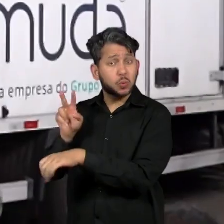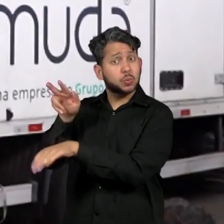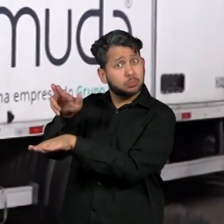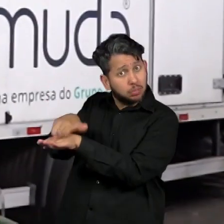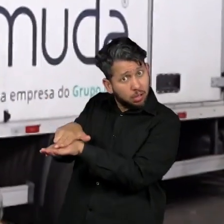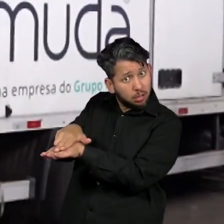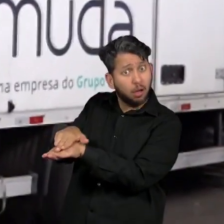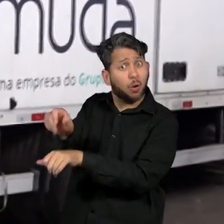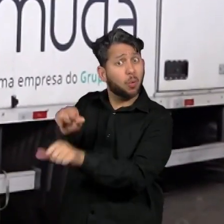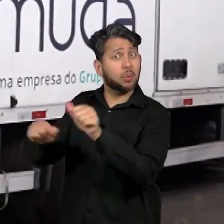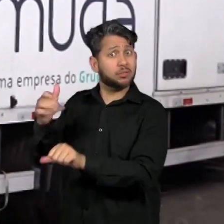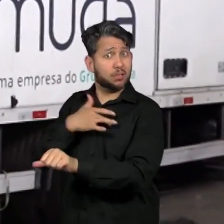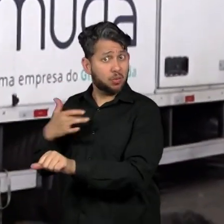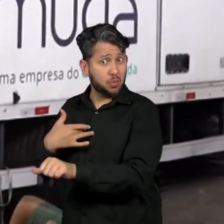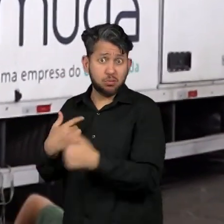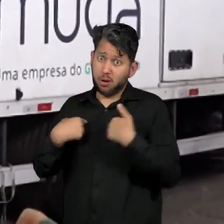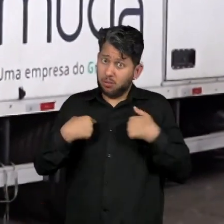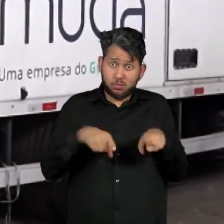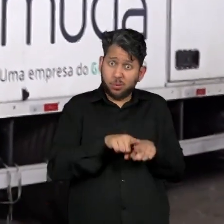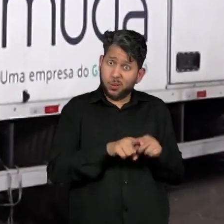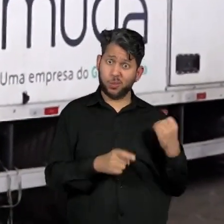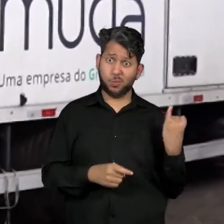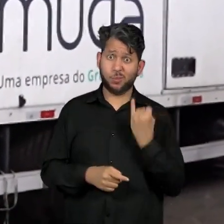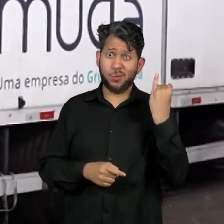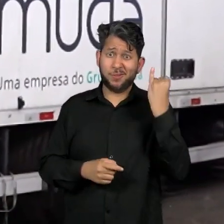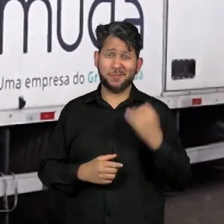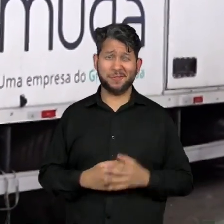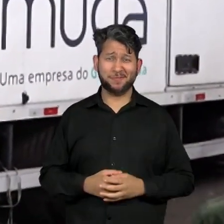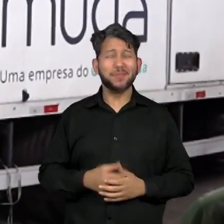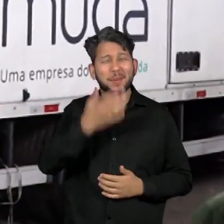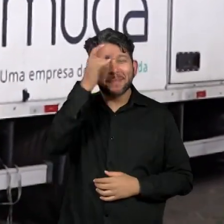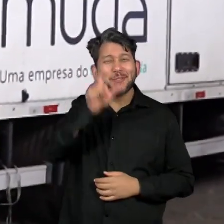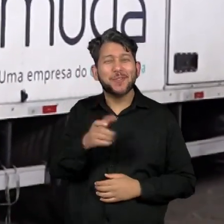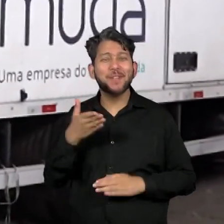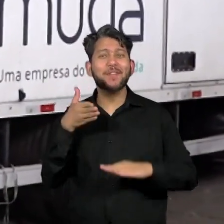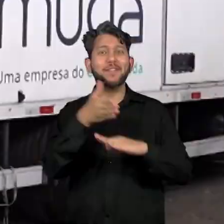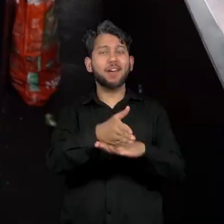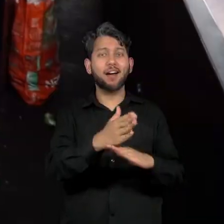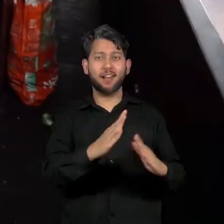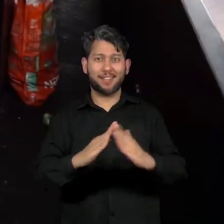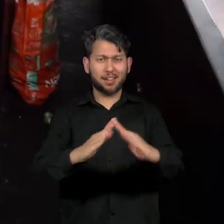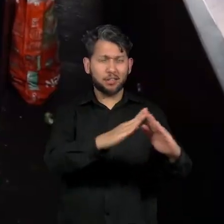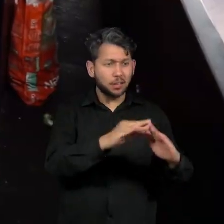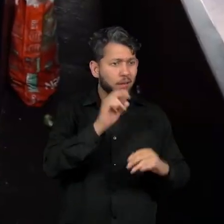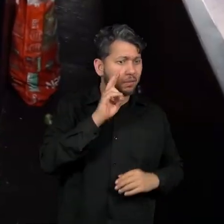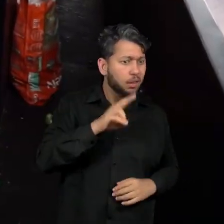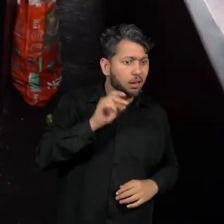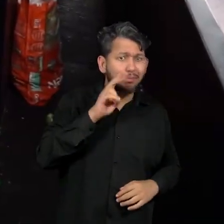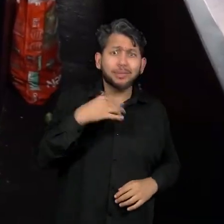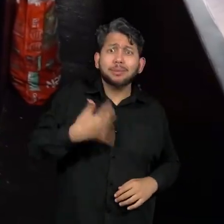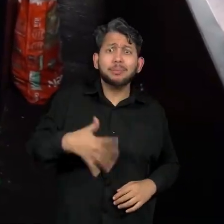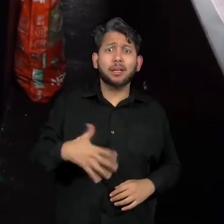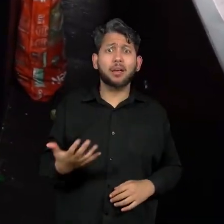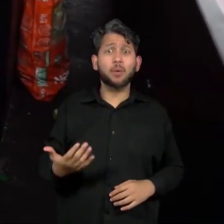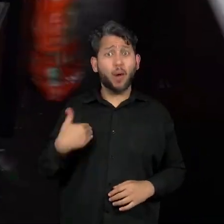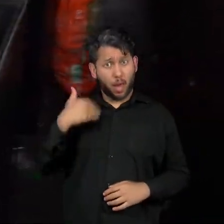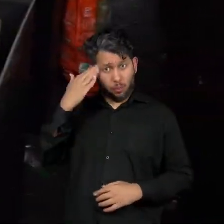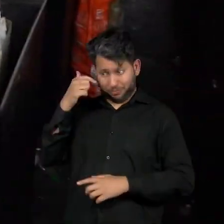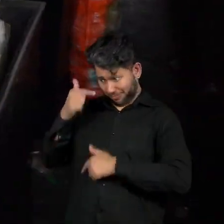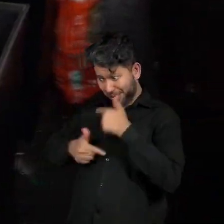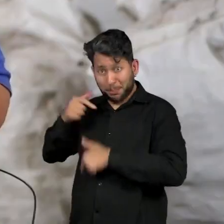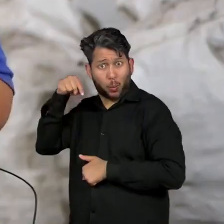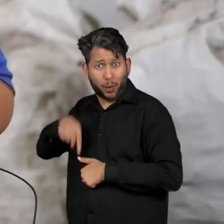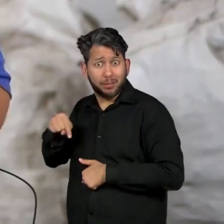né? Você chega numa caçamba da comunidade, dá desespero de ver. A gente que trabalha aqui dentro sabe o valor que tem